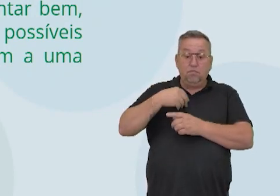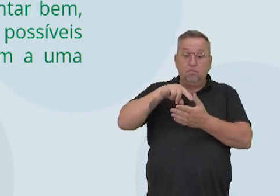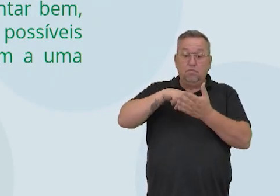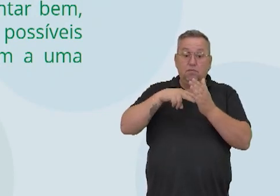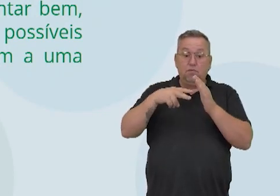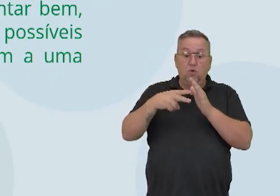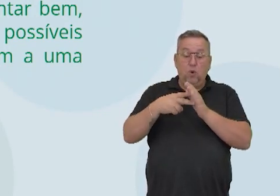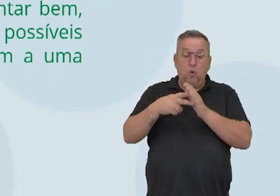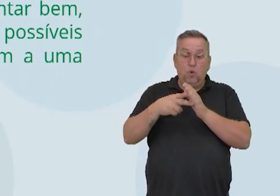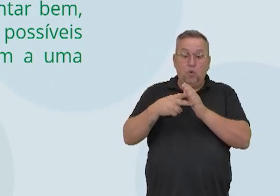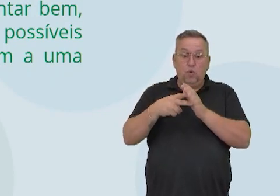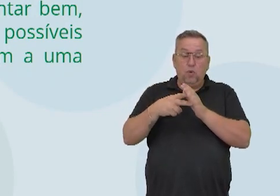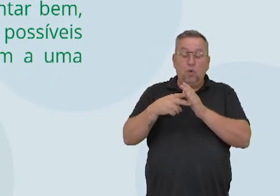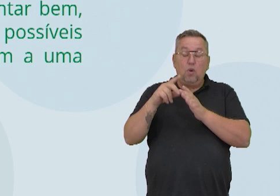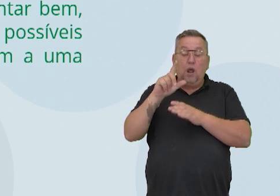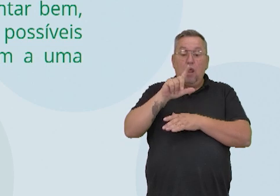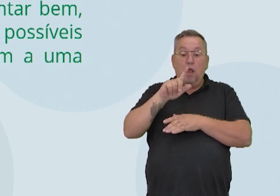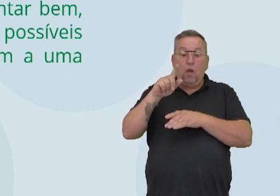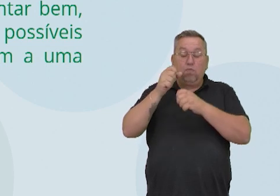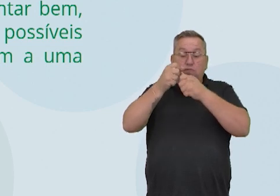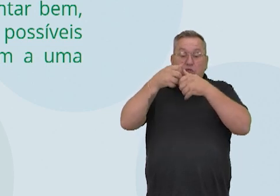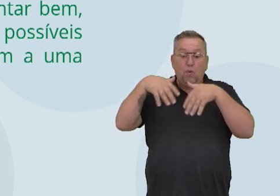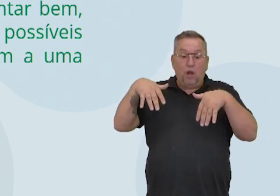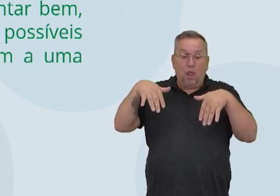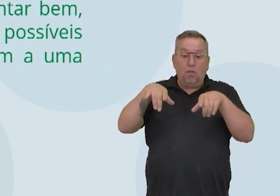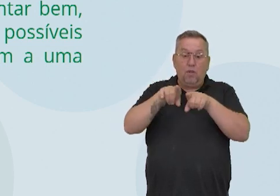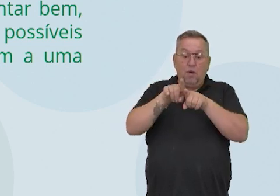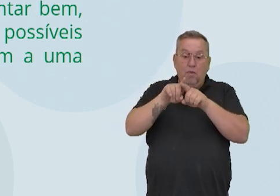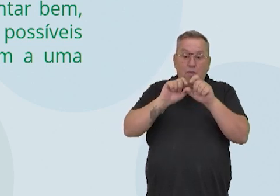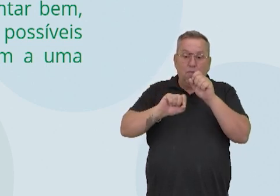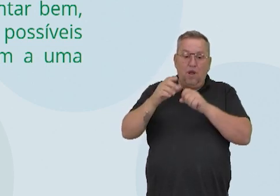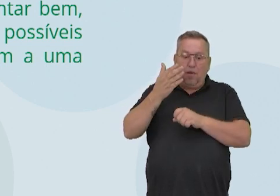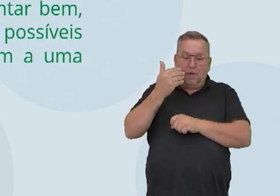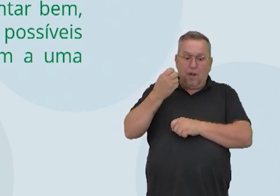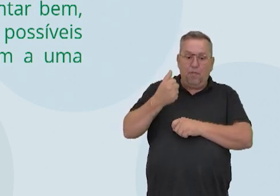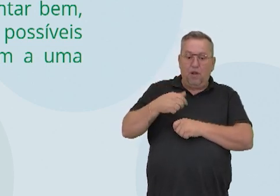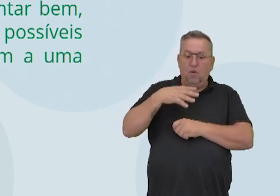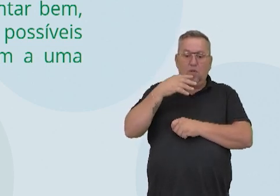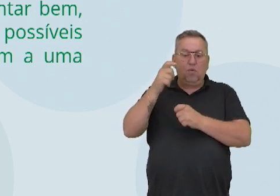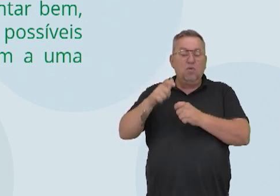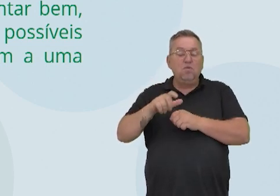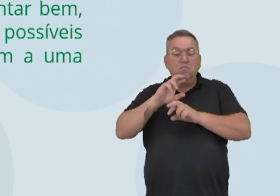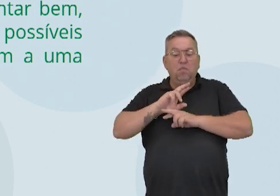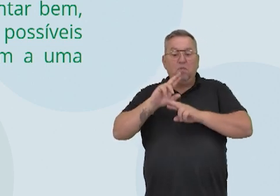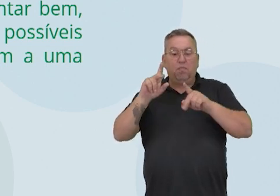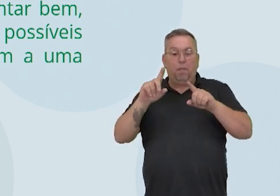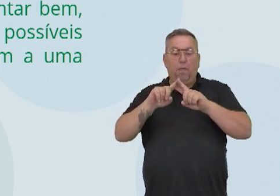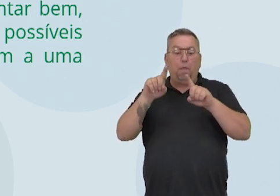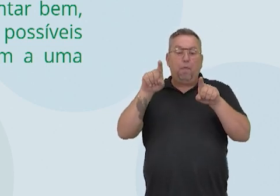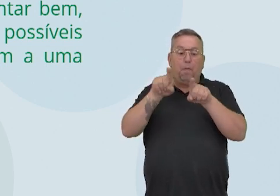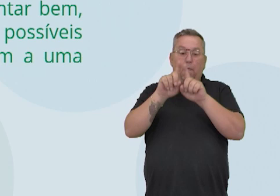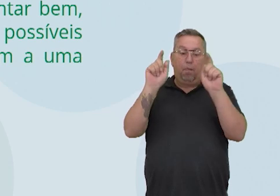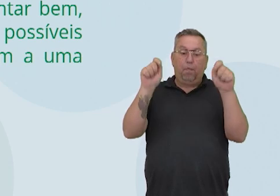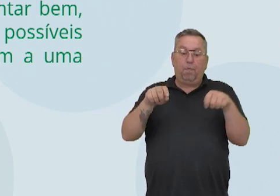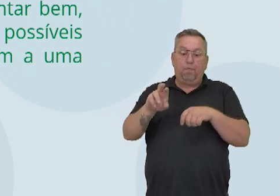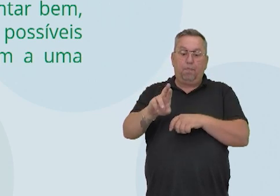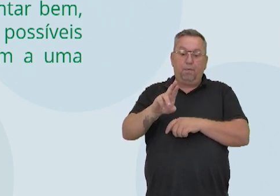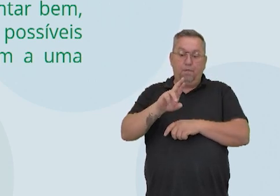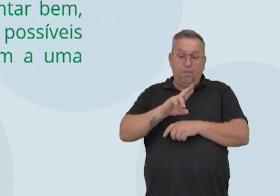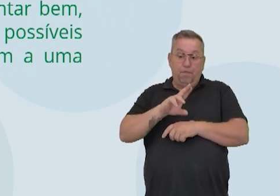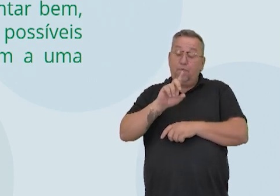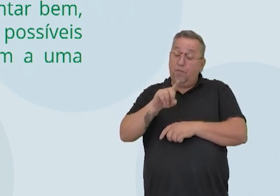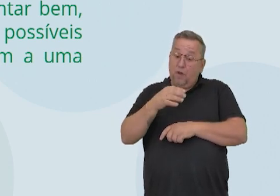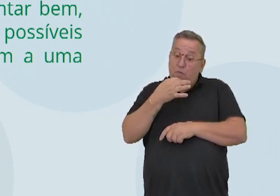vida no sentido figurado como vida é poder se alimentar bem, conhecer lugares diferentes, etc. Estas